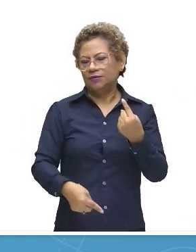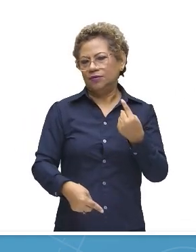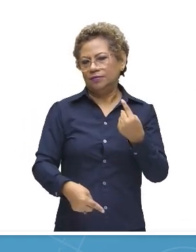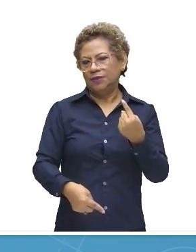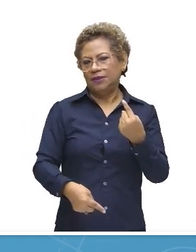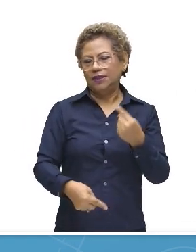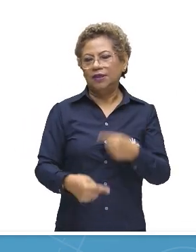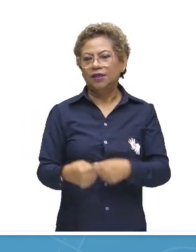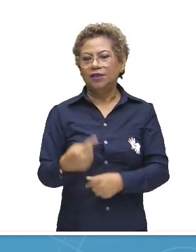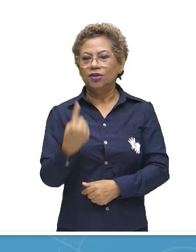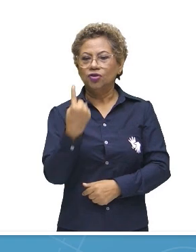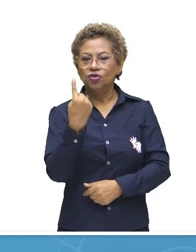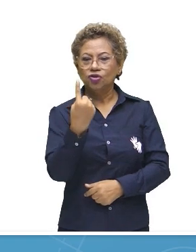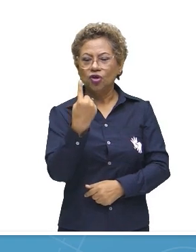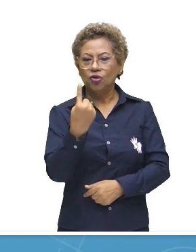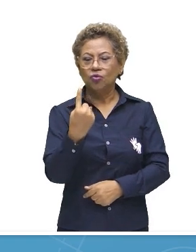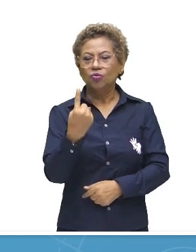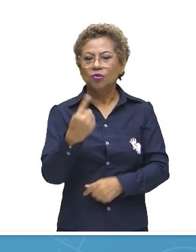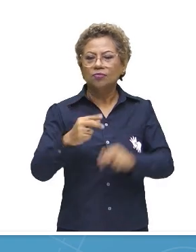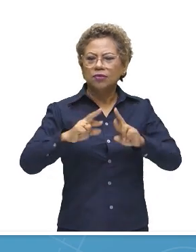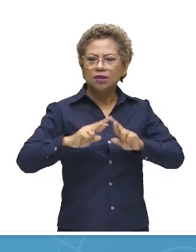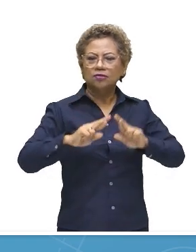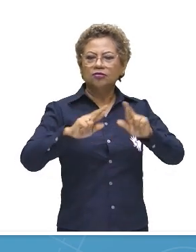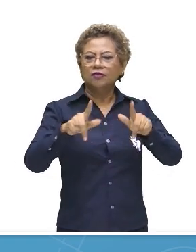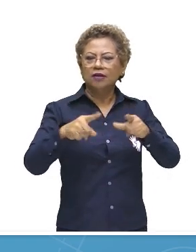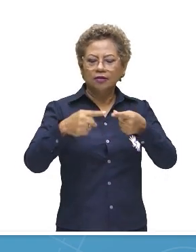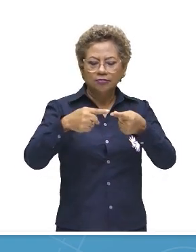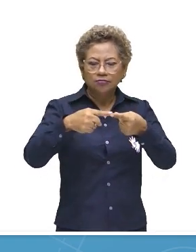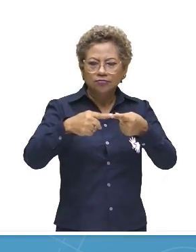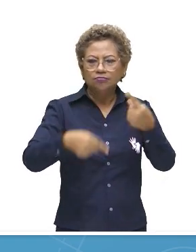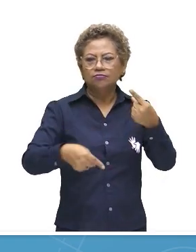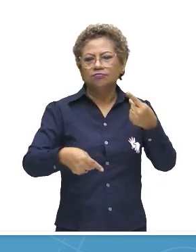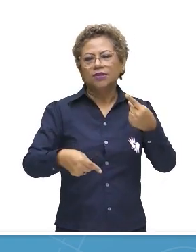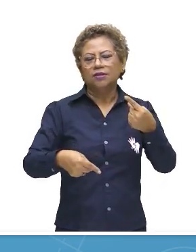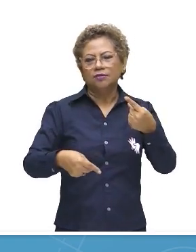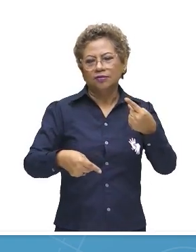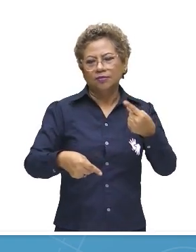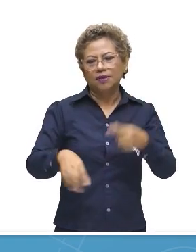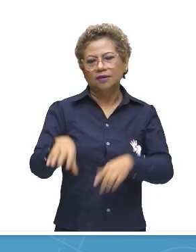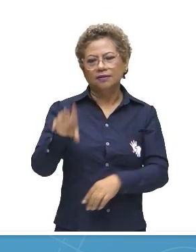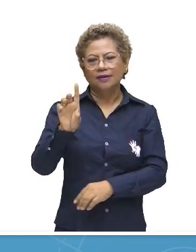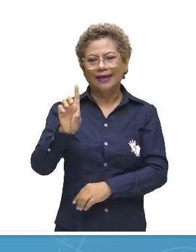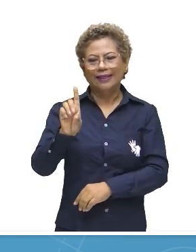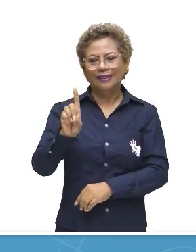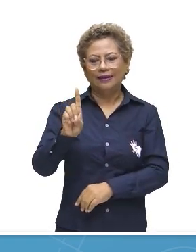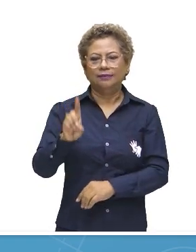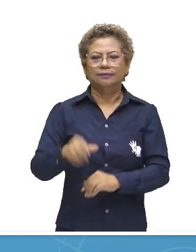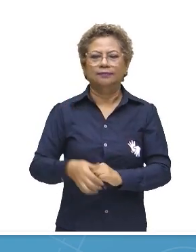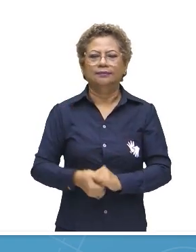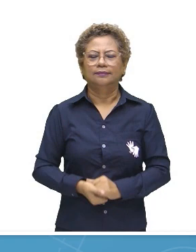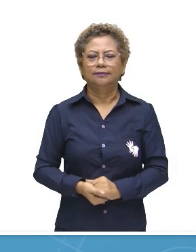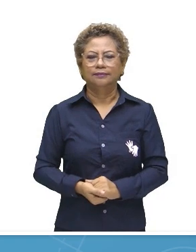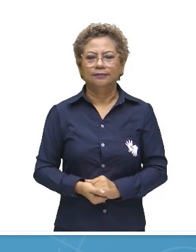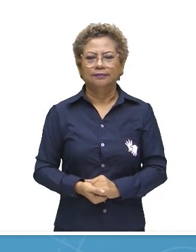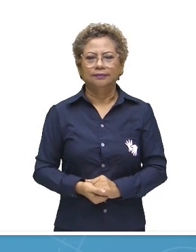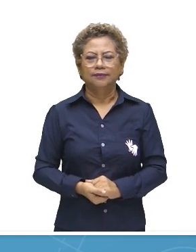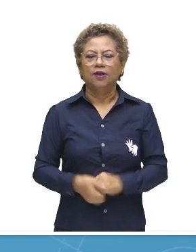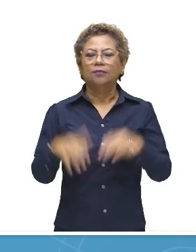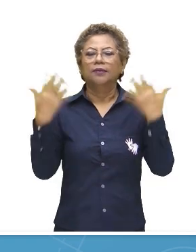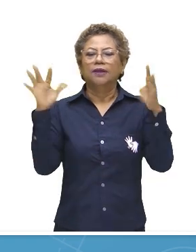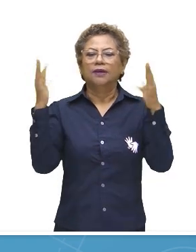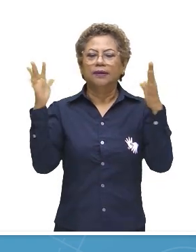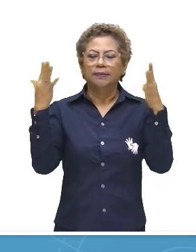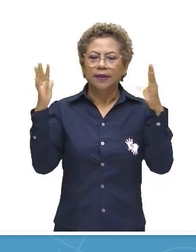a única que é diferente, que não corresponde a 2/8, é a letra D, ok? Parabéns